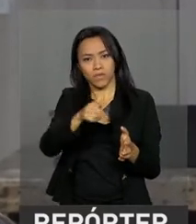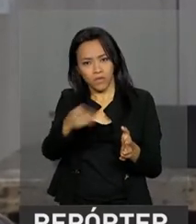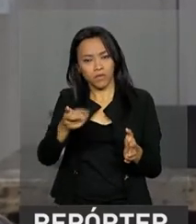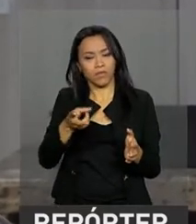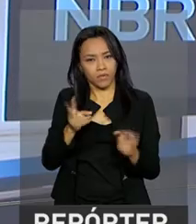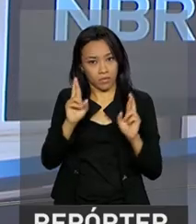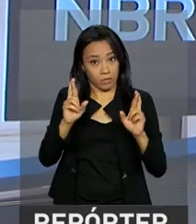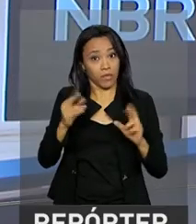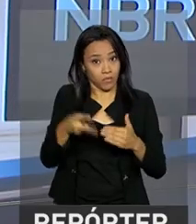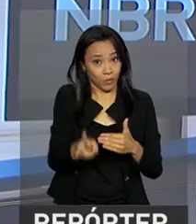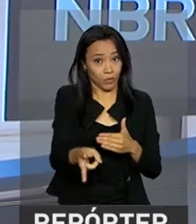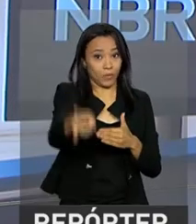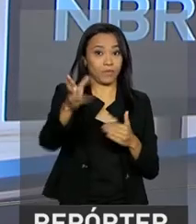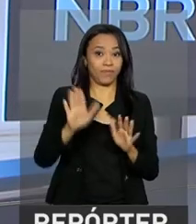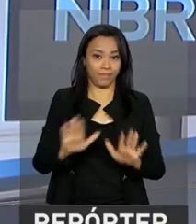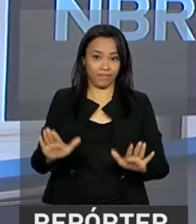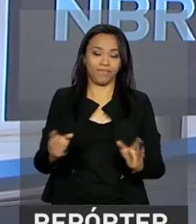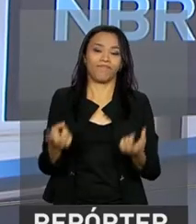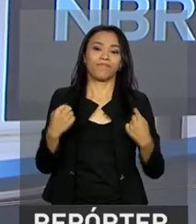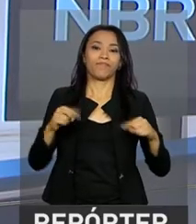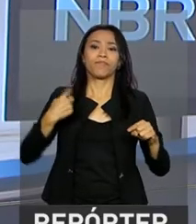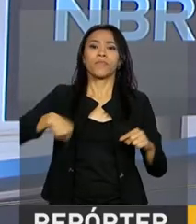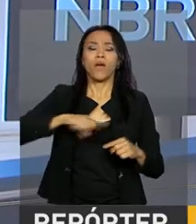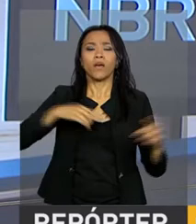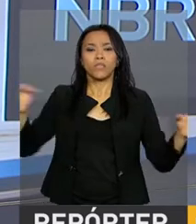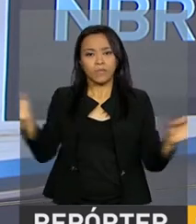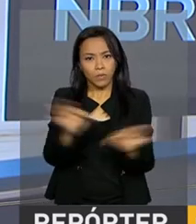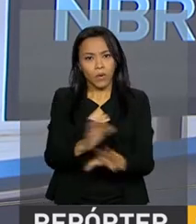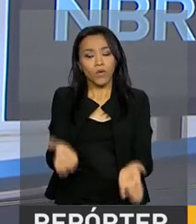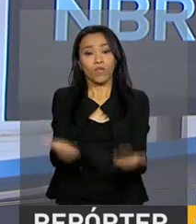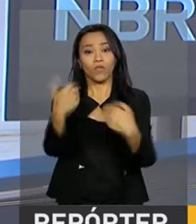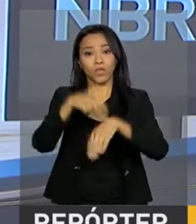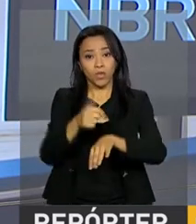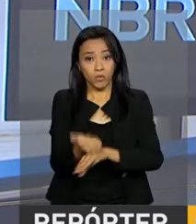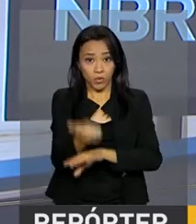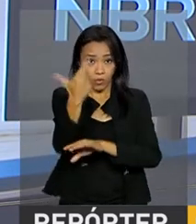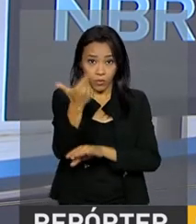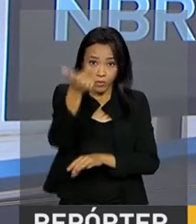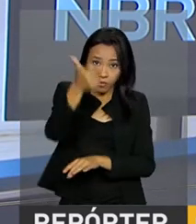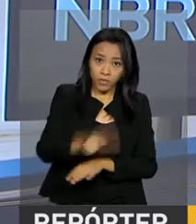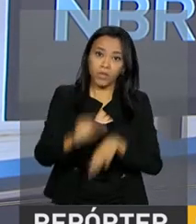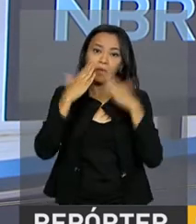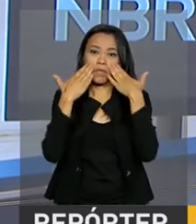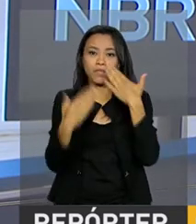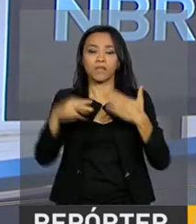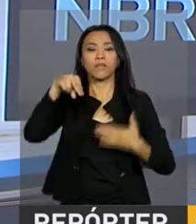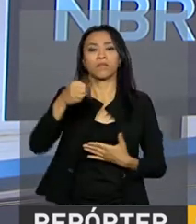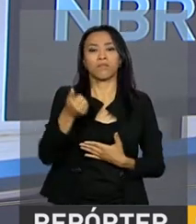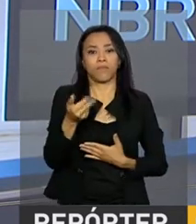longo do ano. Bom, nós ficamos por aqui, voltamos ao meio-dia na próxima edição do